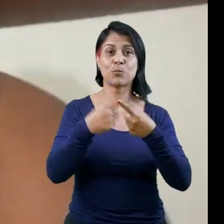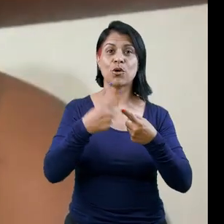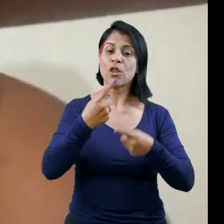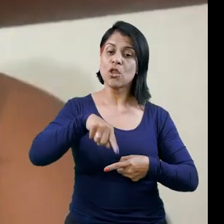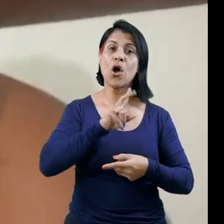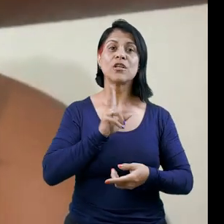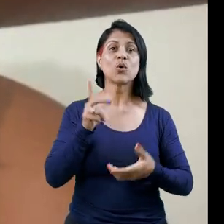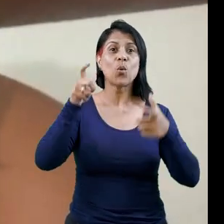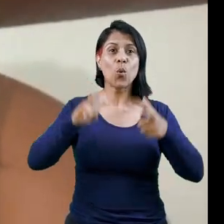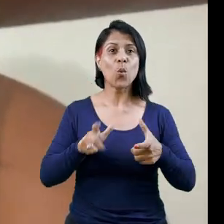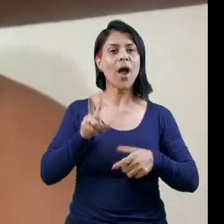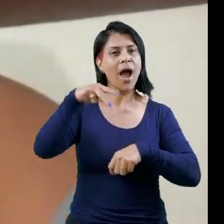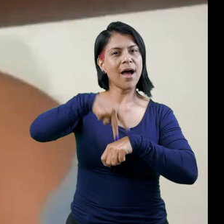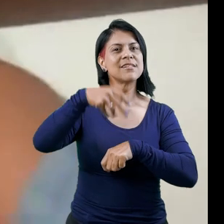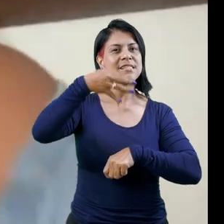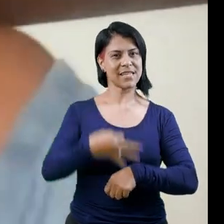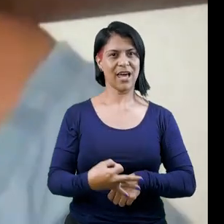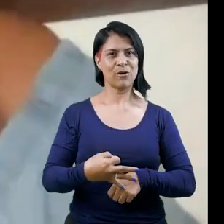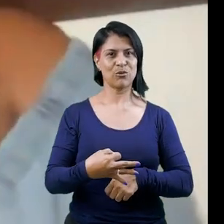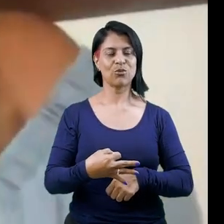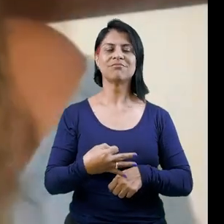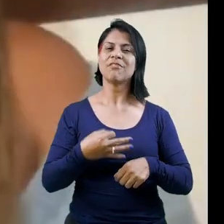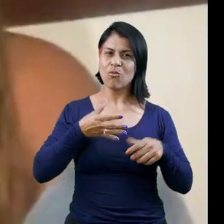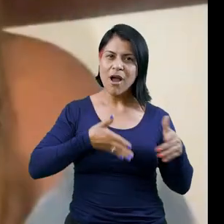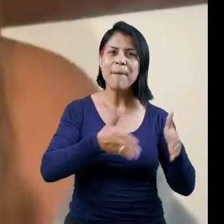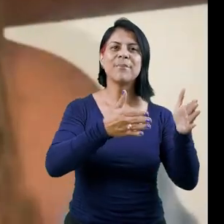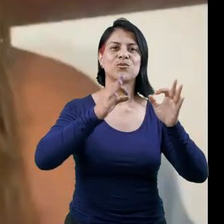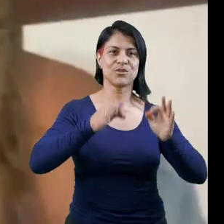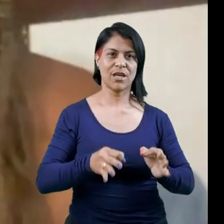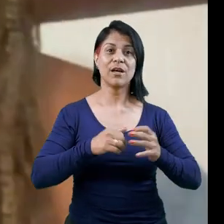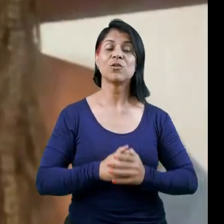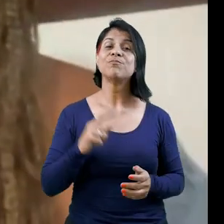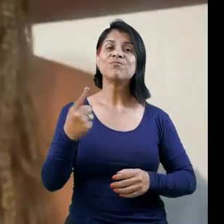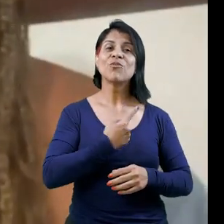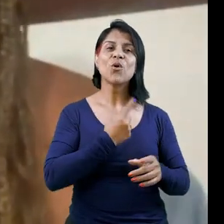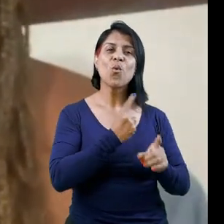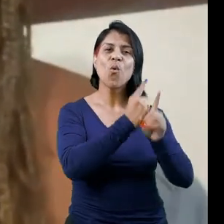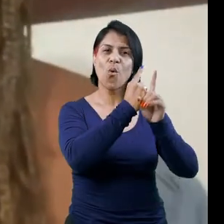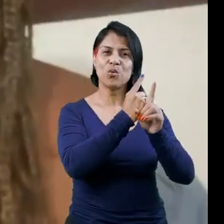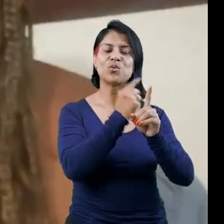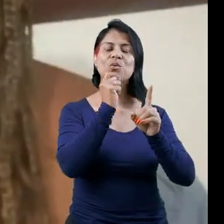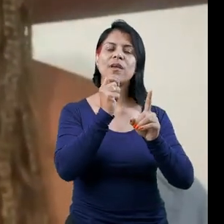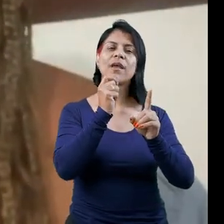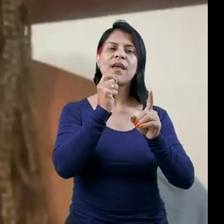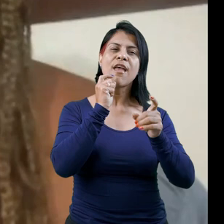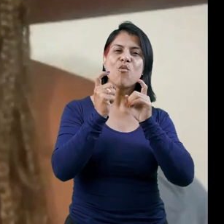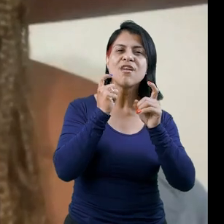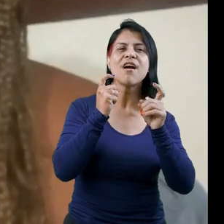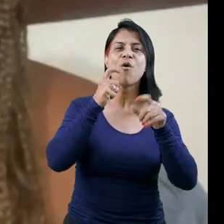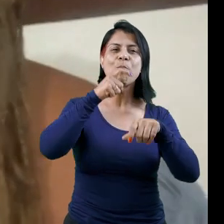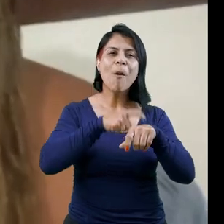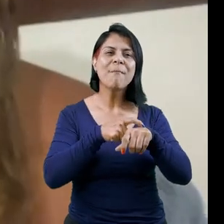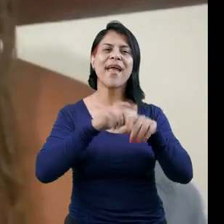de que a gente está num caminho certo. E eu acho que esse encontro, essa reunião,